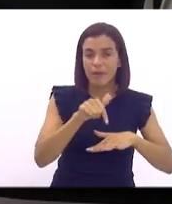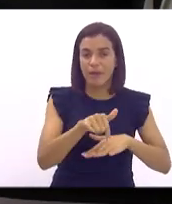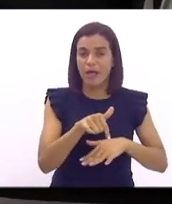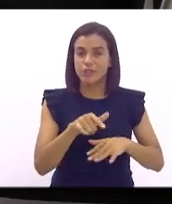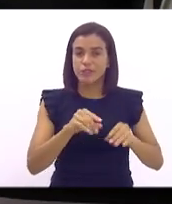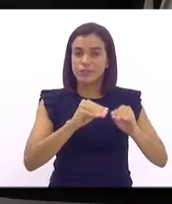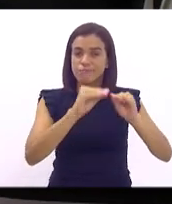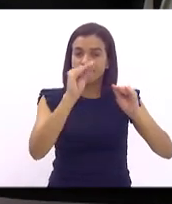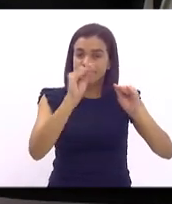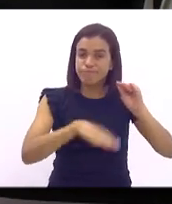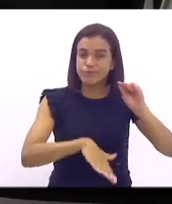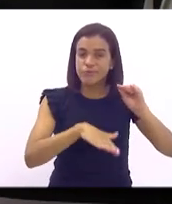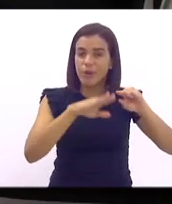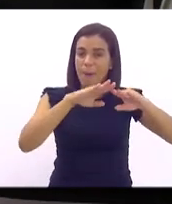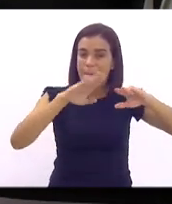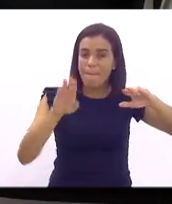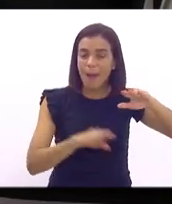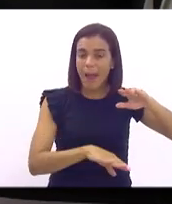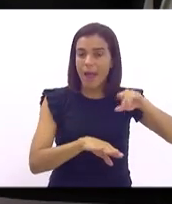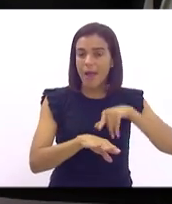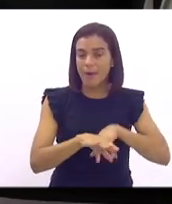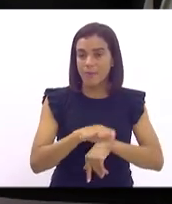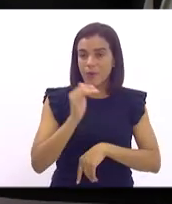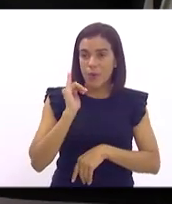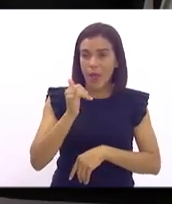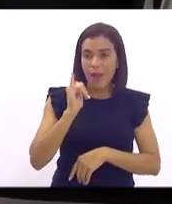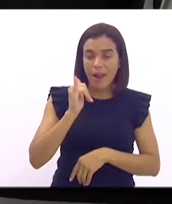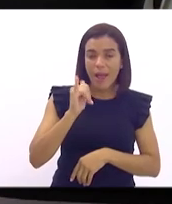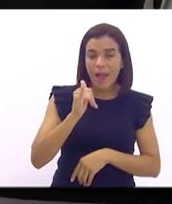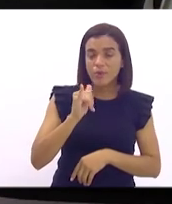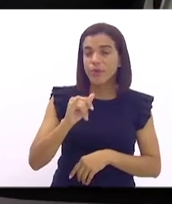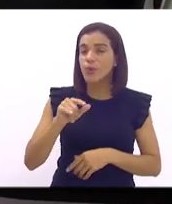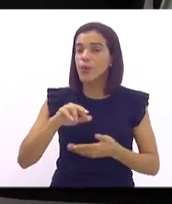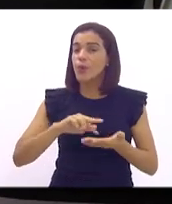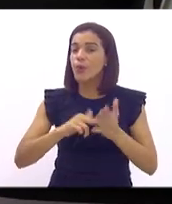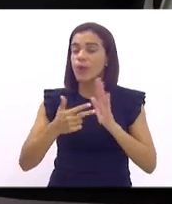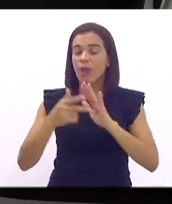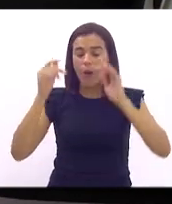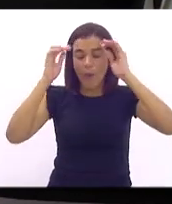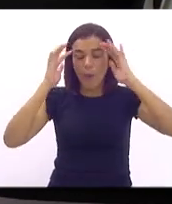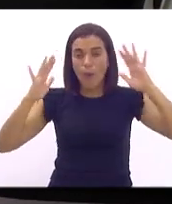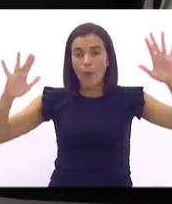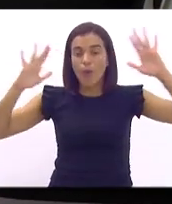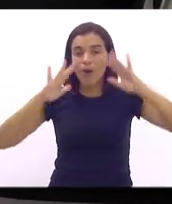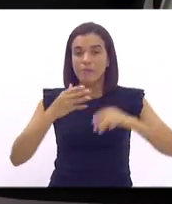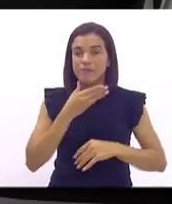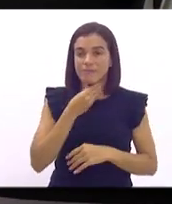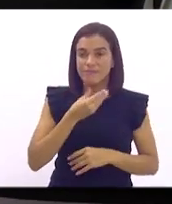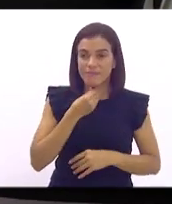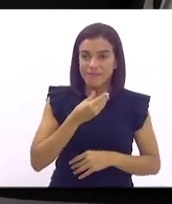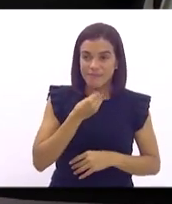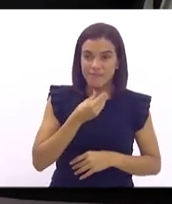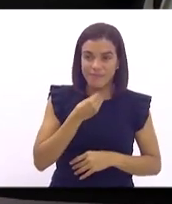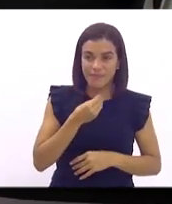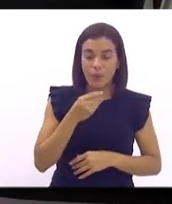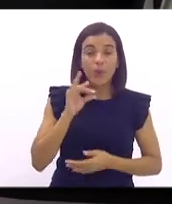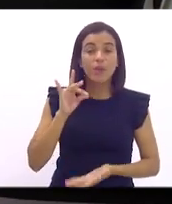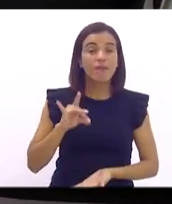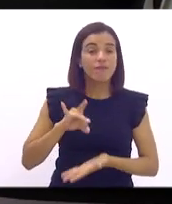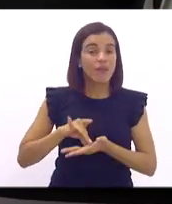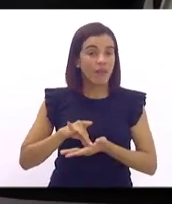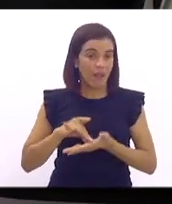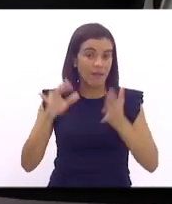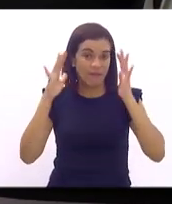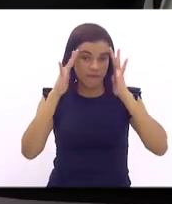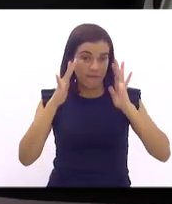seu relato. Né? O que, que é o relato, o que, que é um delírio e o que, que não tem de verdade nesse delírio, o que, que